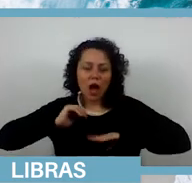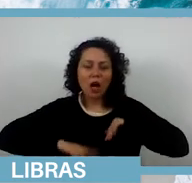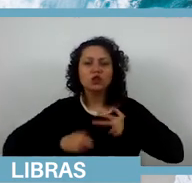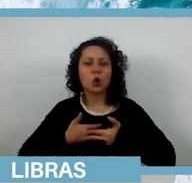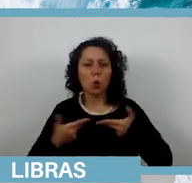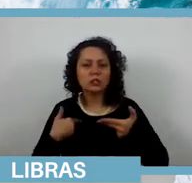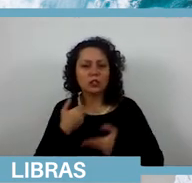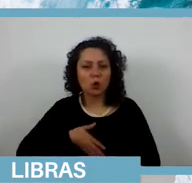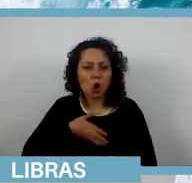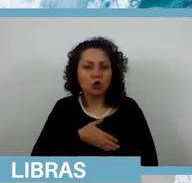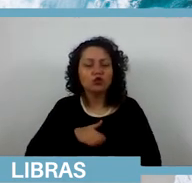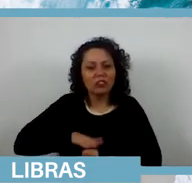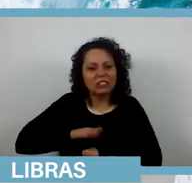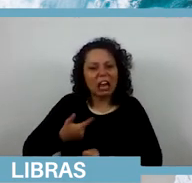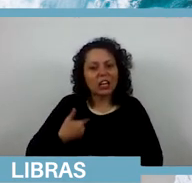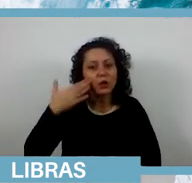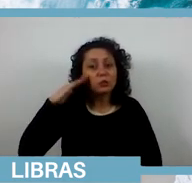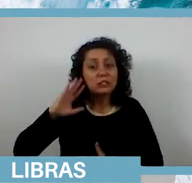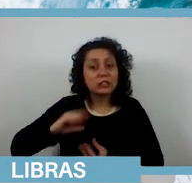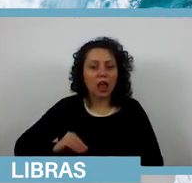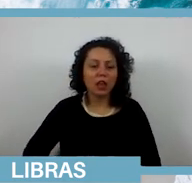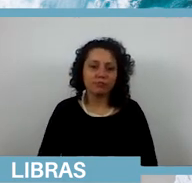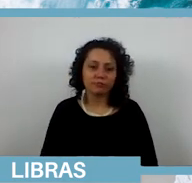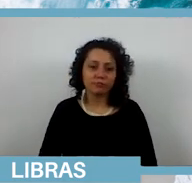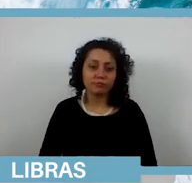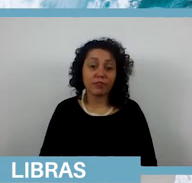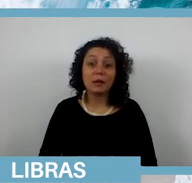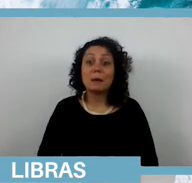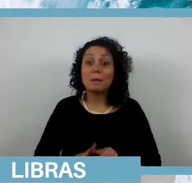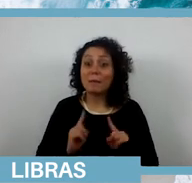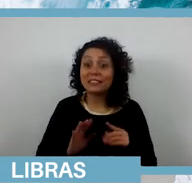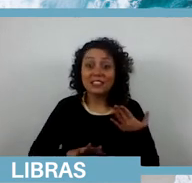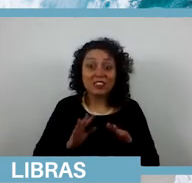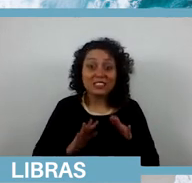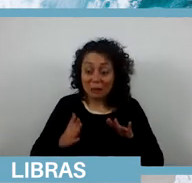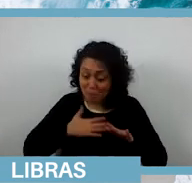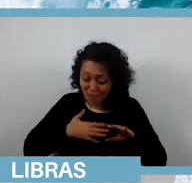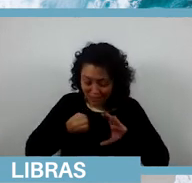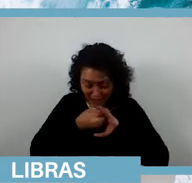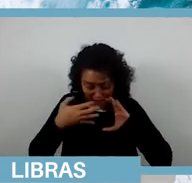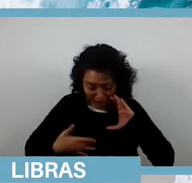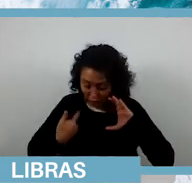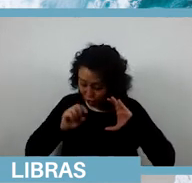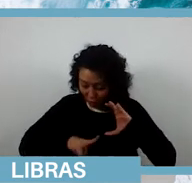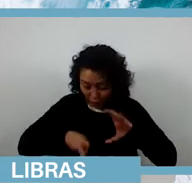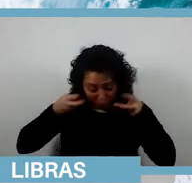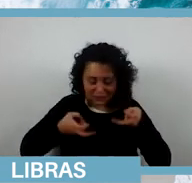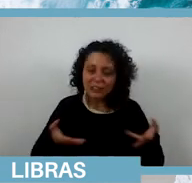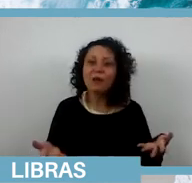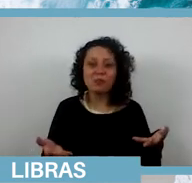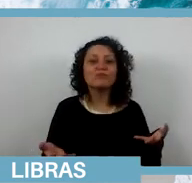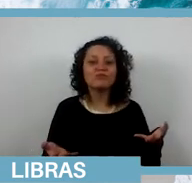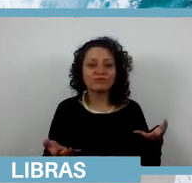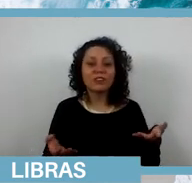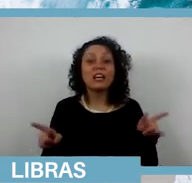consegue fazer, mas muitas vezes a gente não reconhece essas características, né? E muitas vezes a gente tem